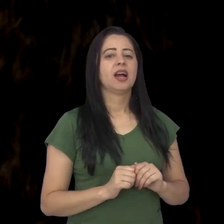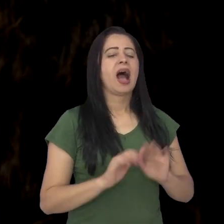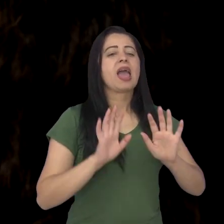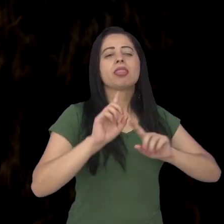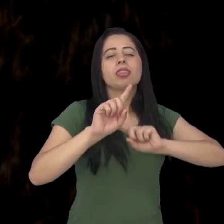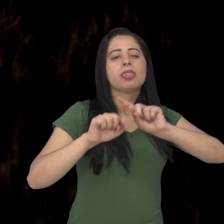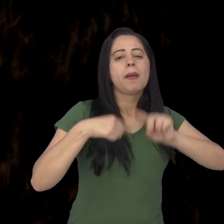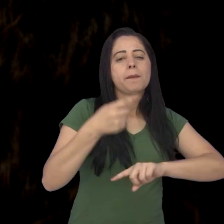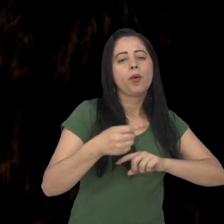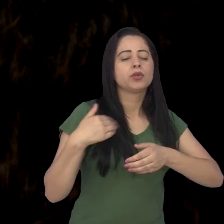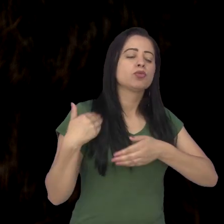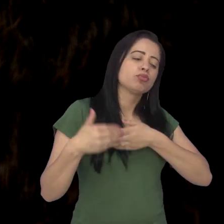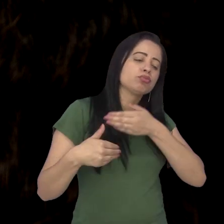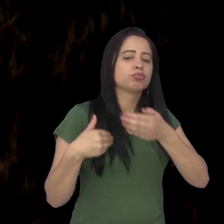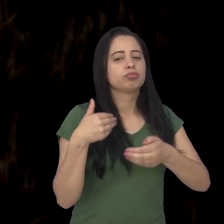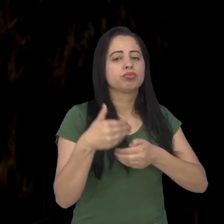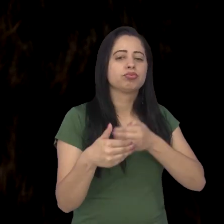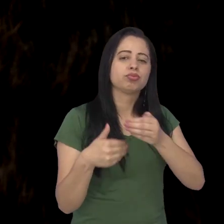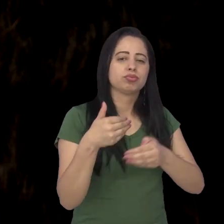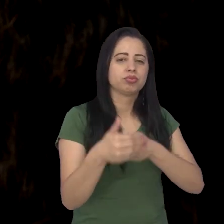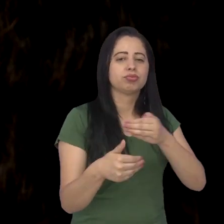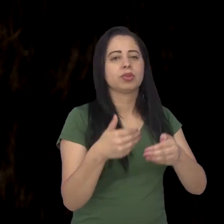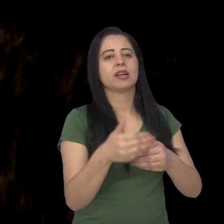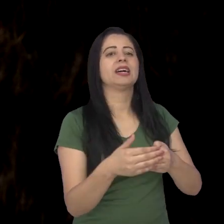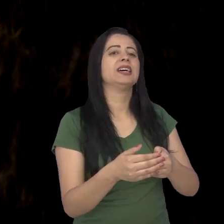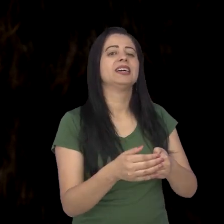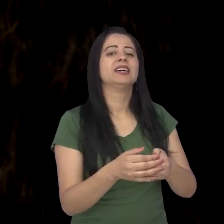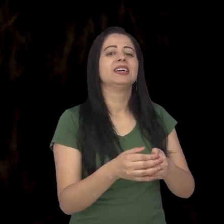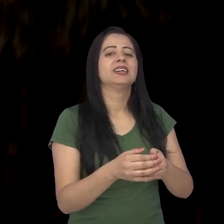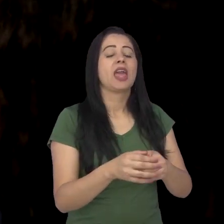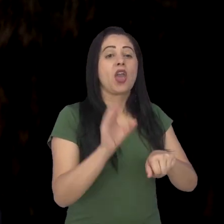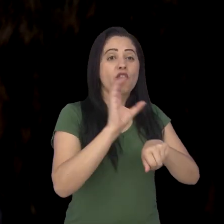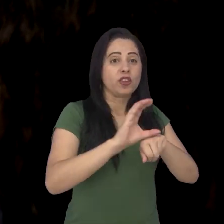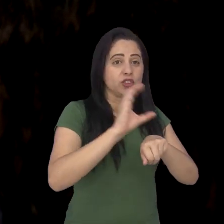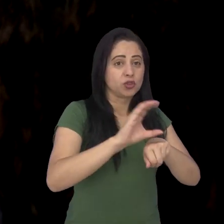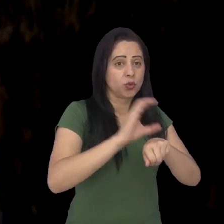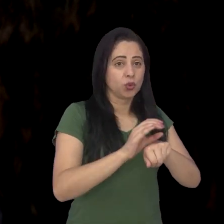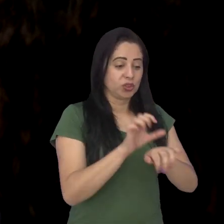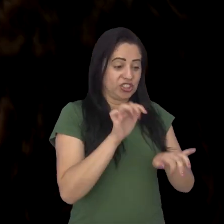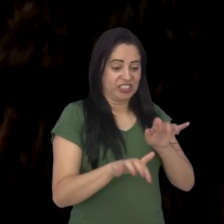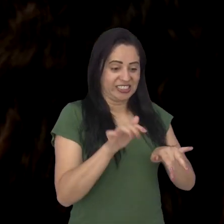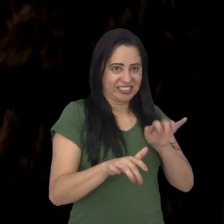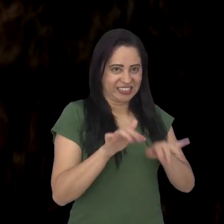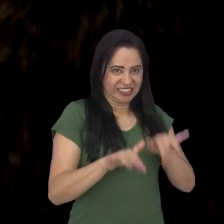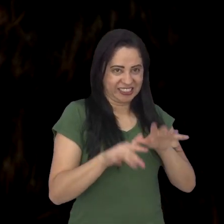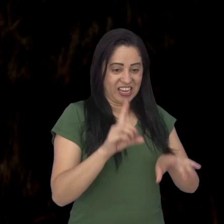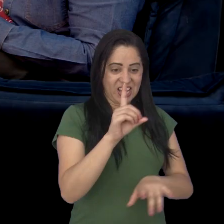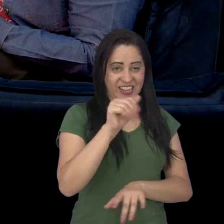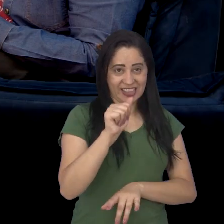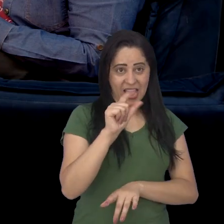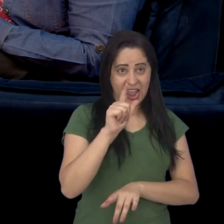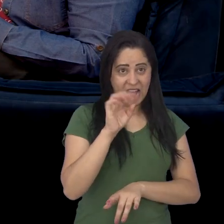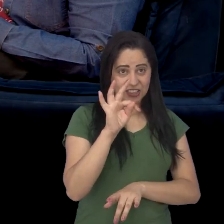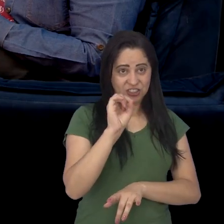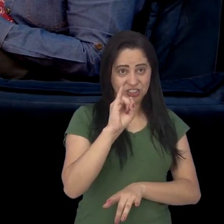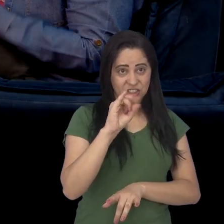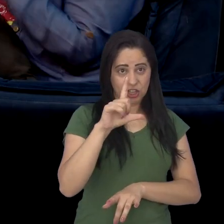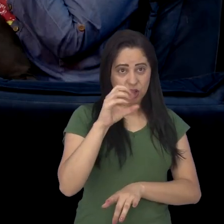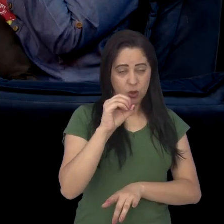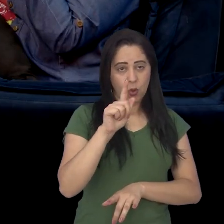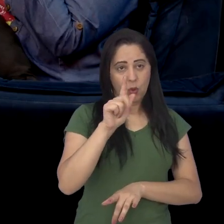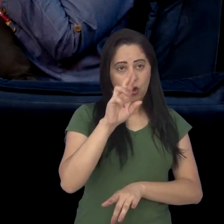Eu lembro dele depois, quando eu fui fazer um curso, aí eu vou dedar a minha idade. Eu fiz um curso de